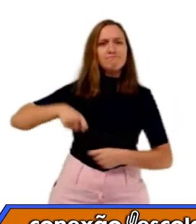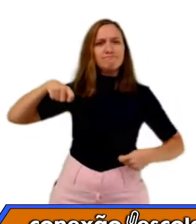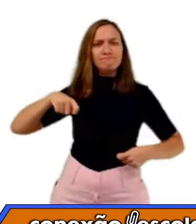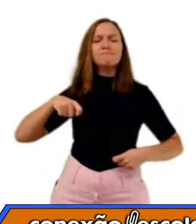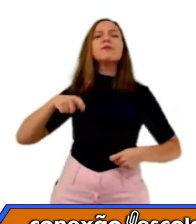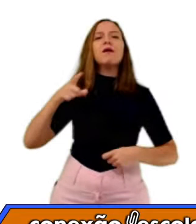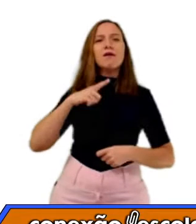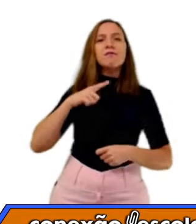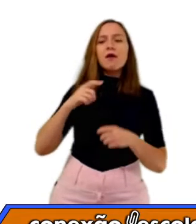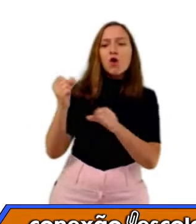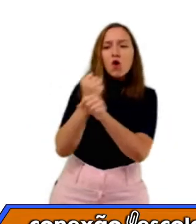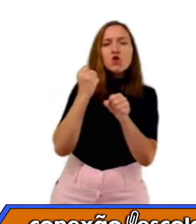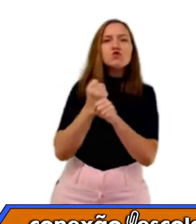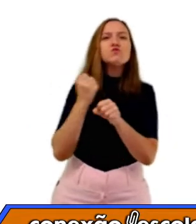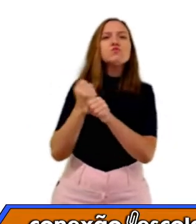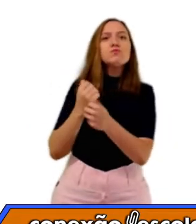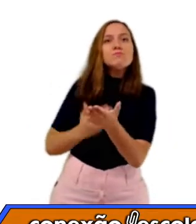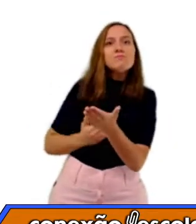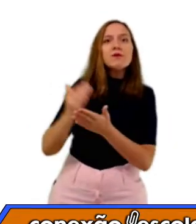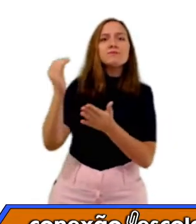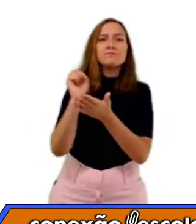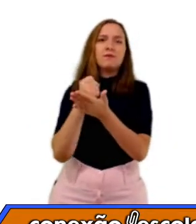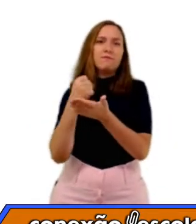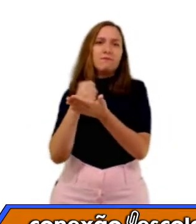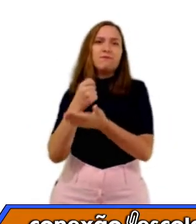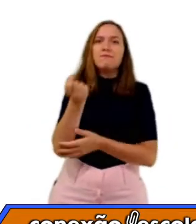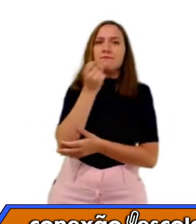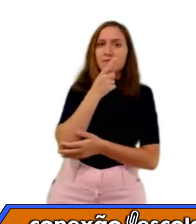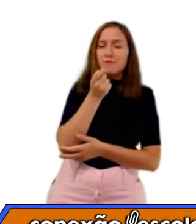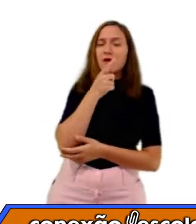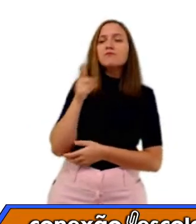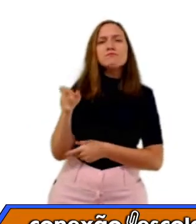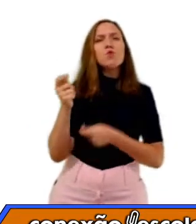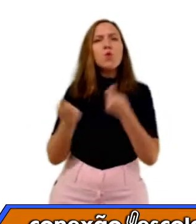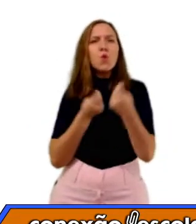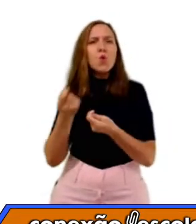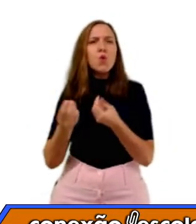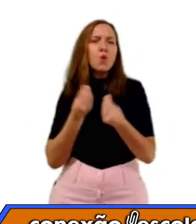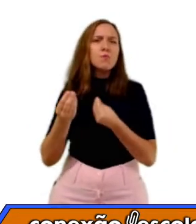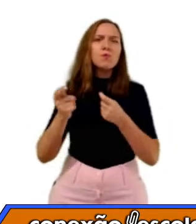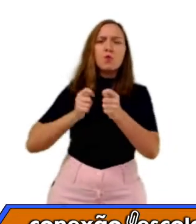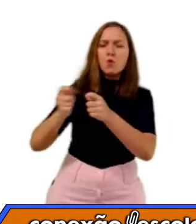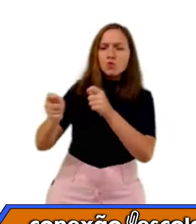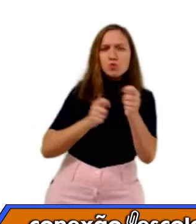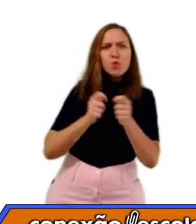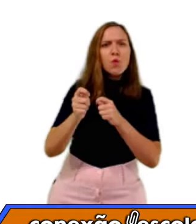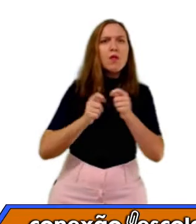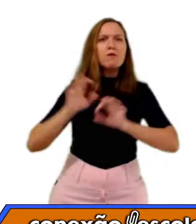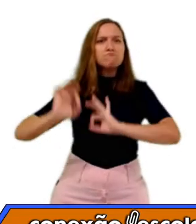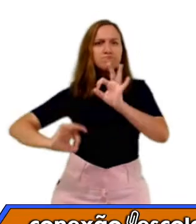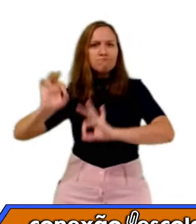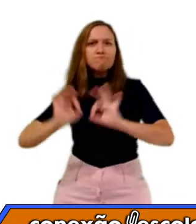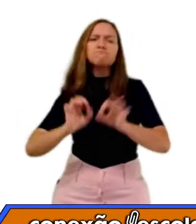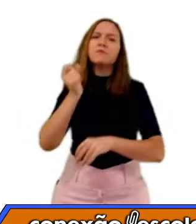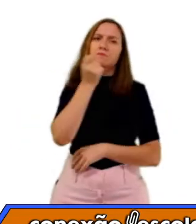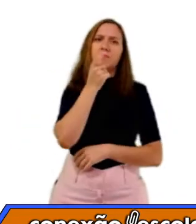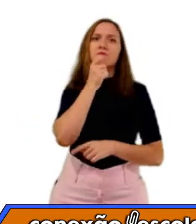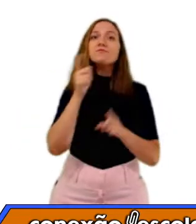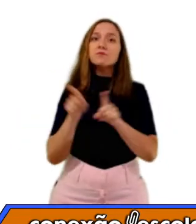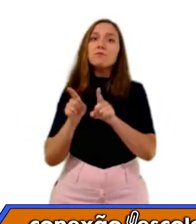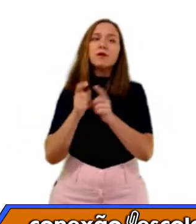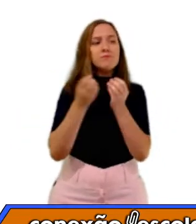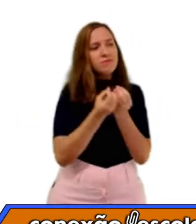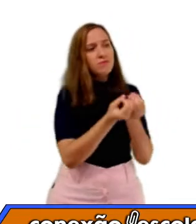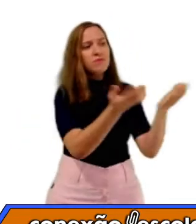primeiras boticas, onde manipulavam os medicamentos e distribuíam para os povos.